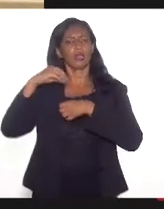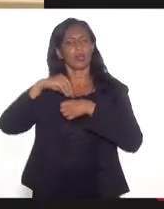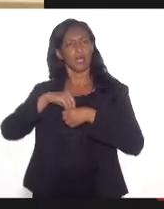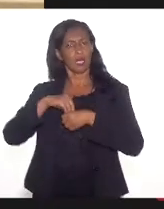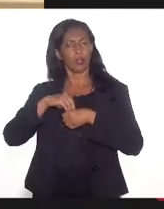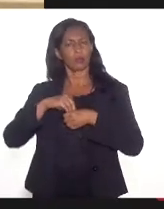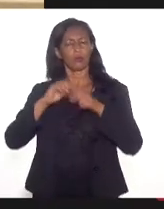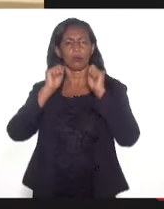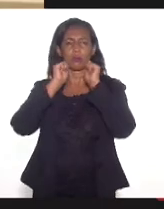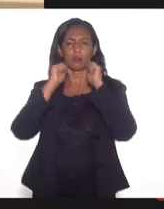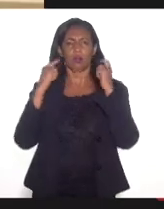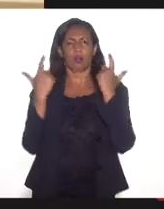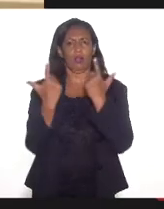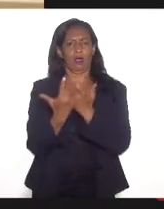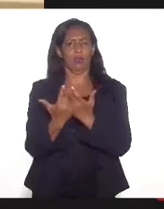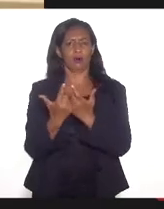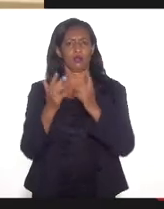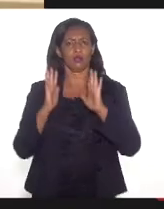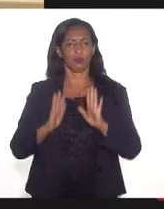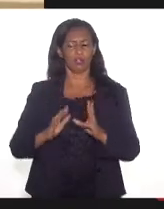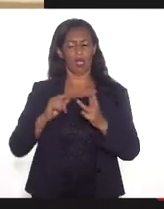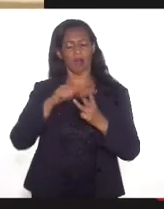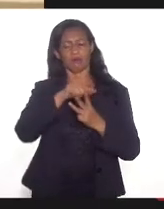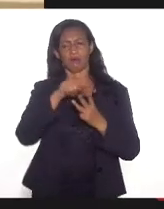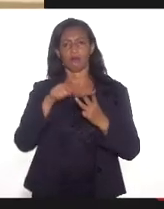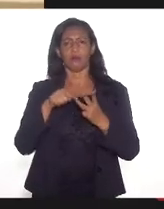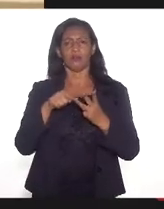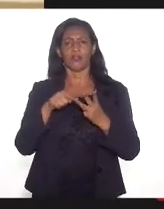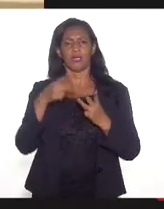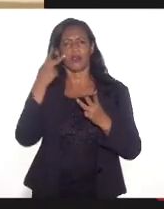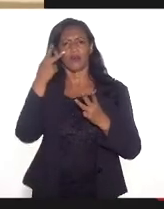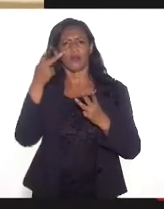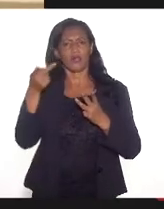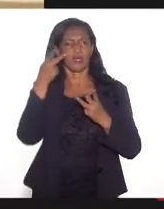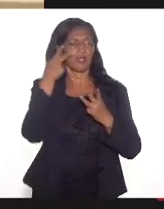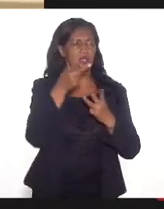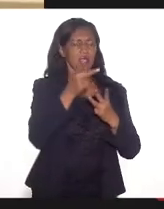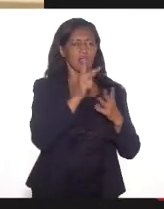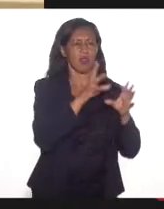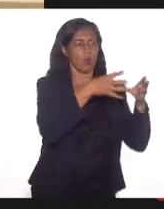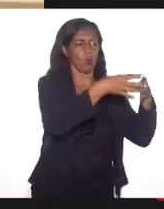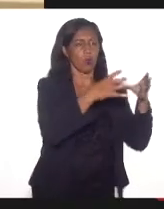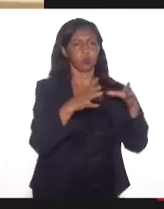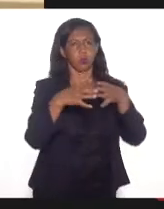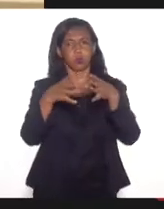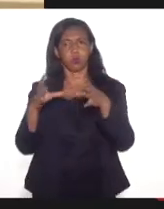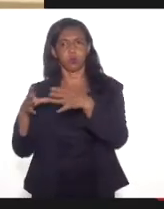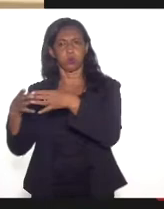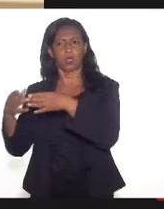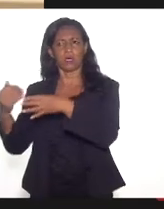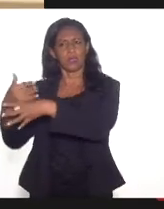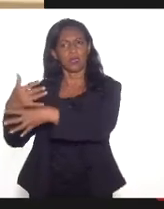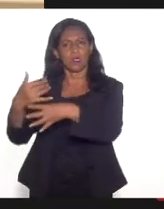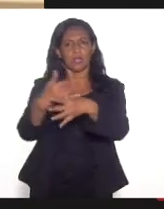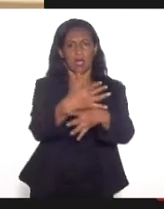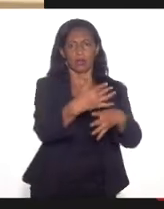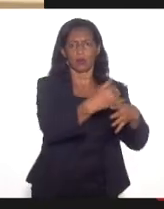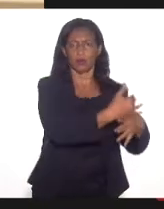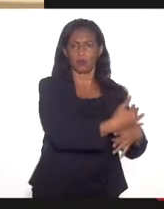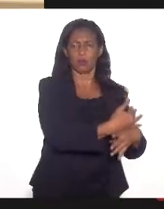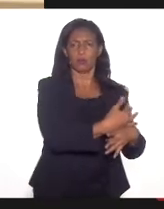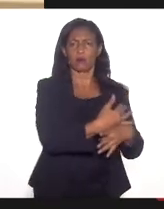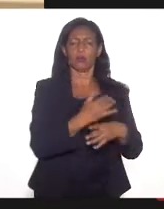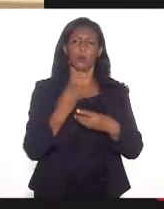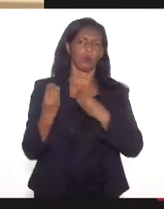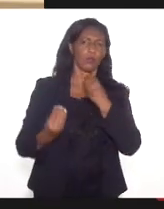da Assembleia Legislativa, já fez três visitas técnicas em regiões em diferentes cidades. Como dizia